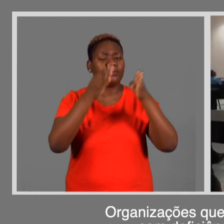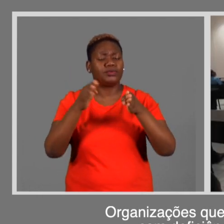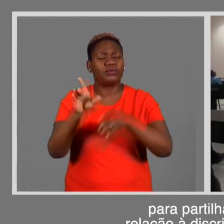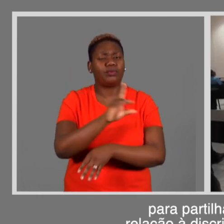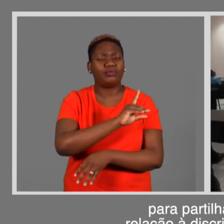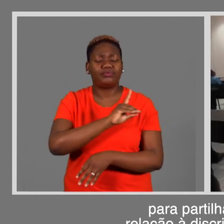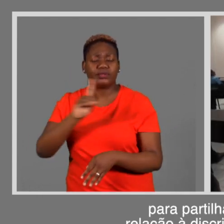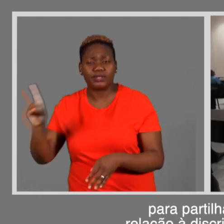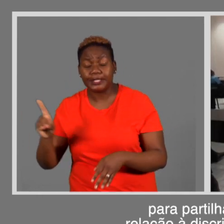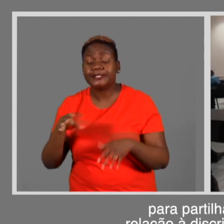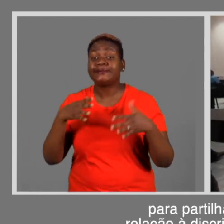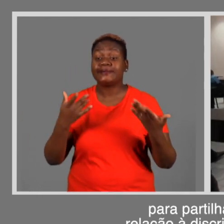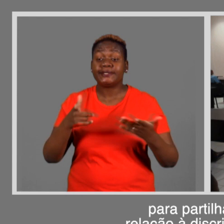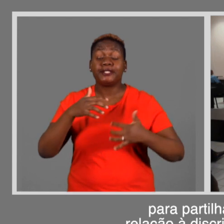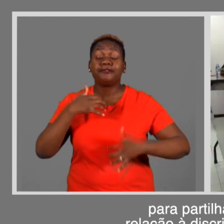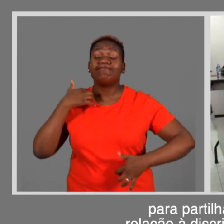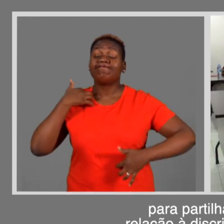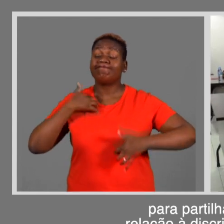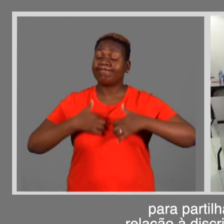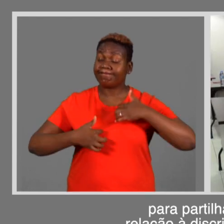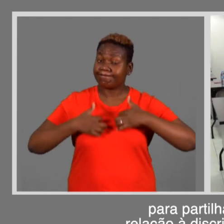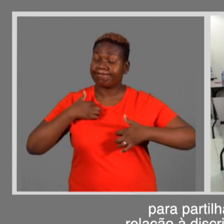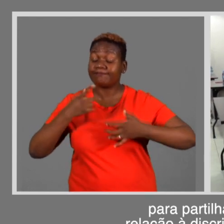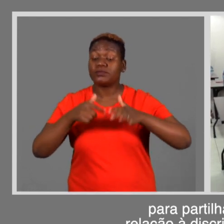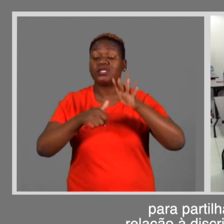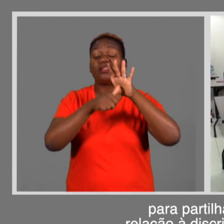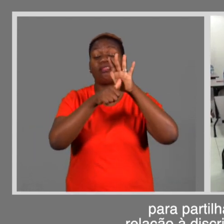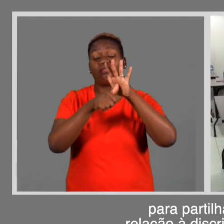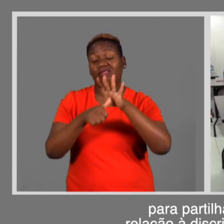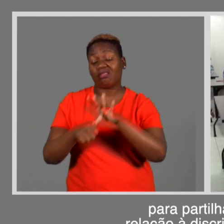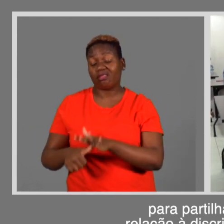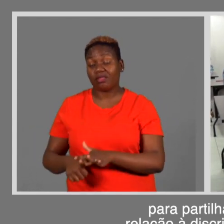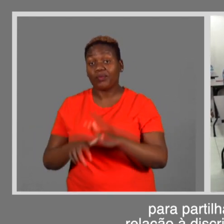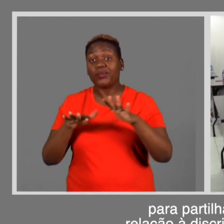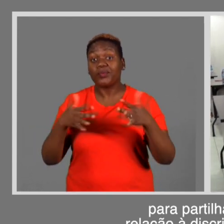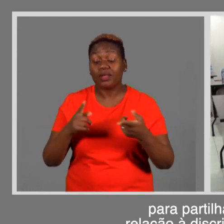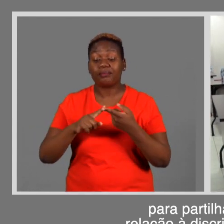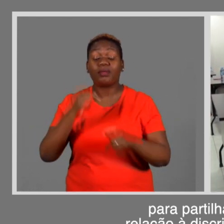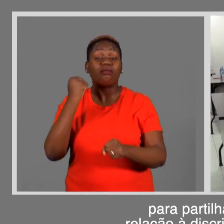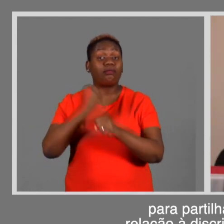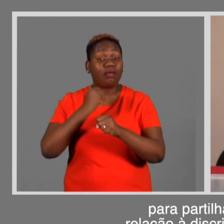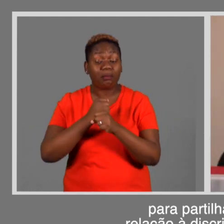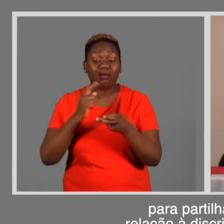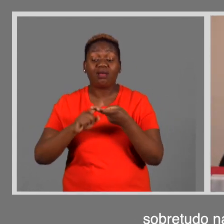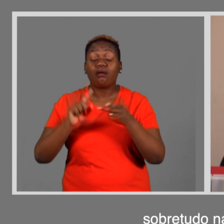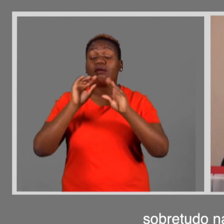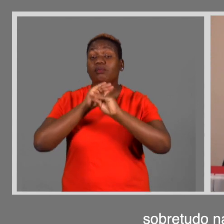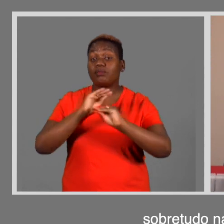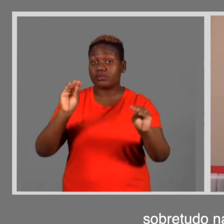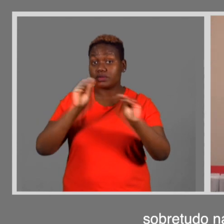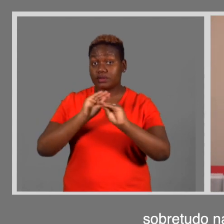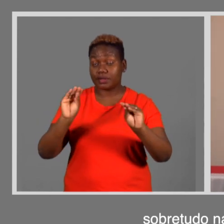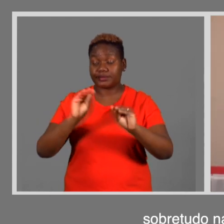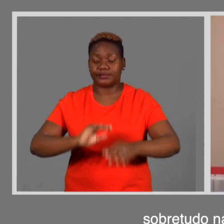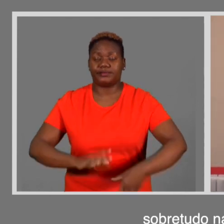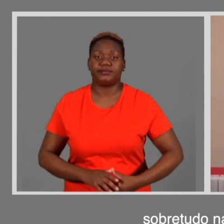deficiência, aproveitaram a ocasião para partilhar a sua preocupação em relação à discriminação de que são vítimas, sobretudo